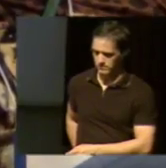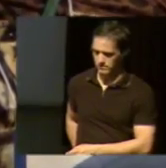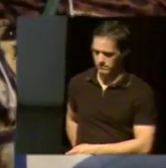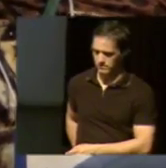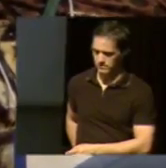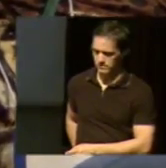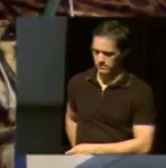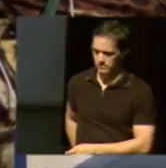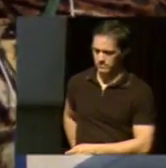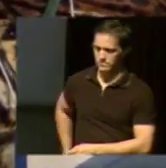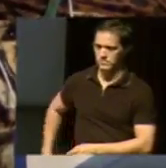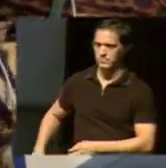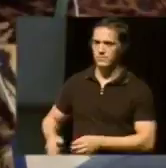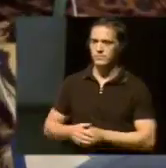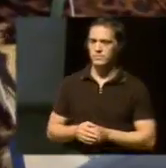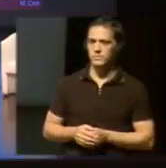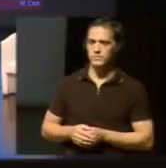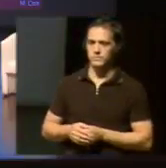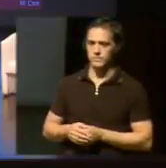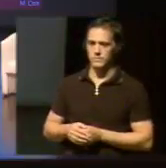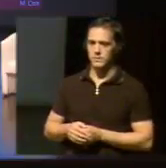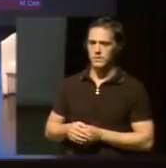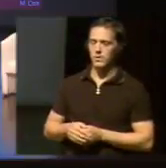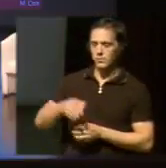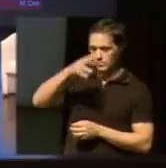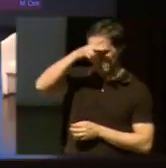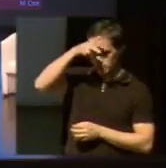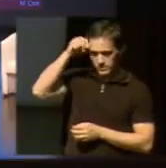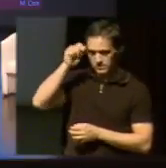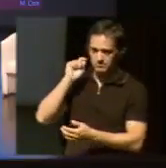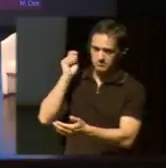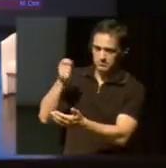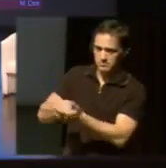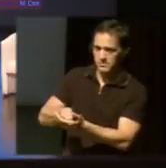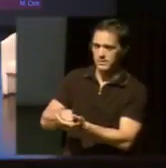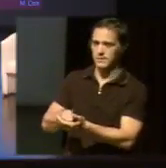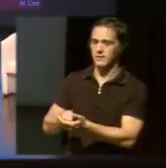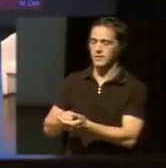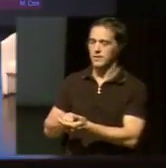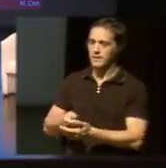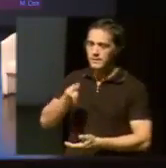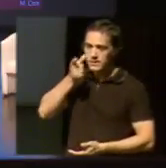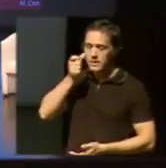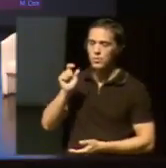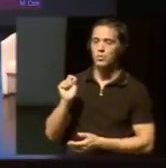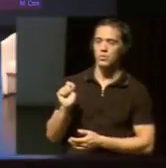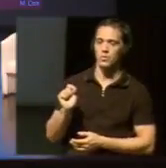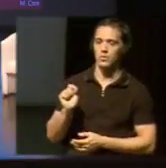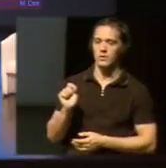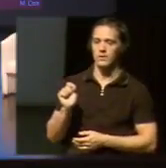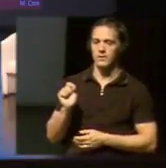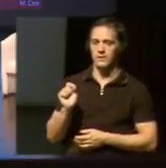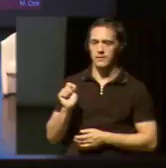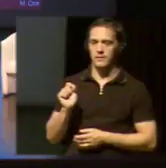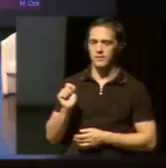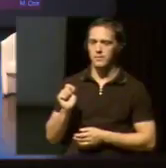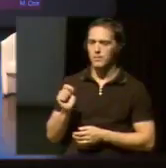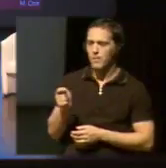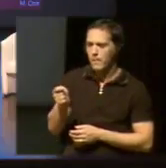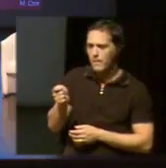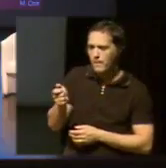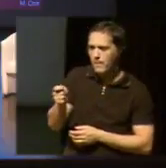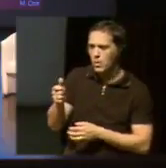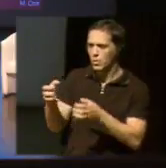em parte por contribuições dos membros ou os municípios pagam. E o interessante é, são poucos clubes